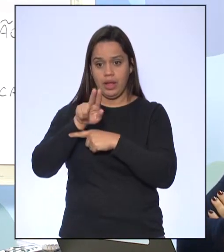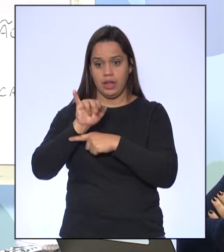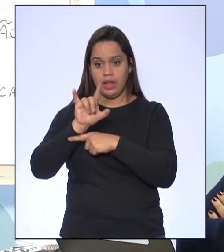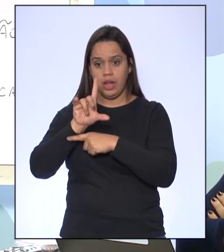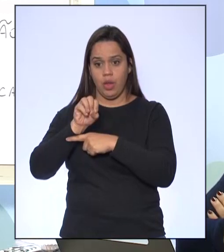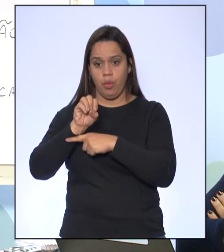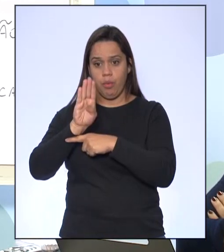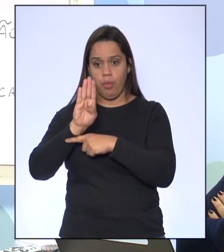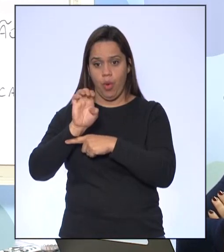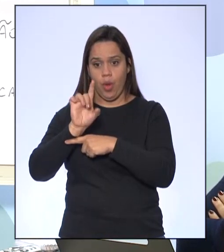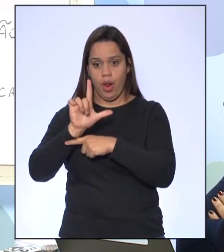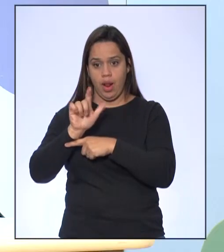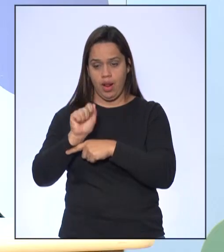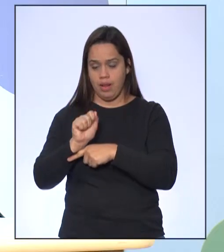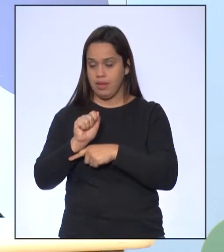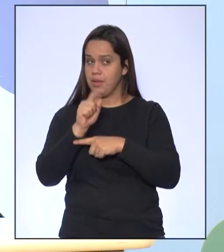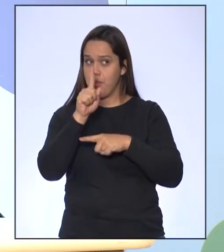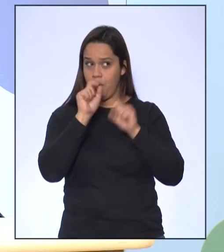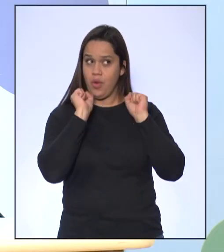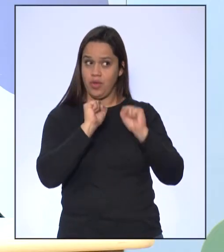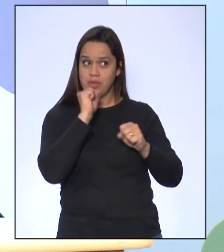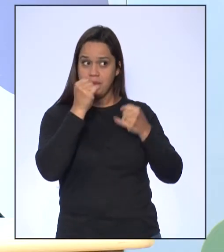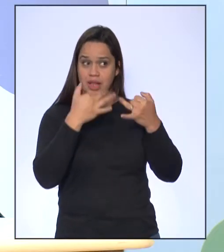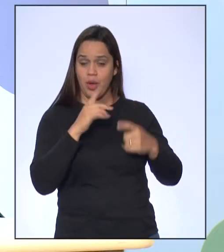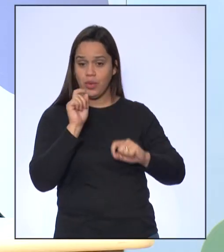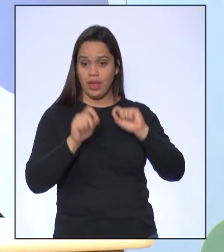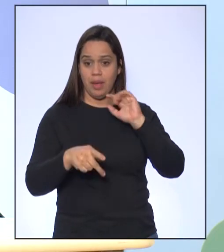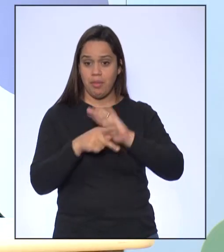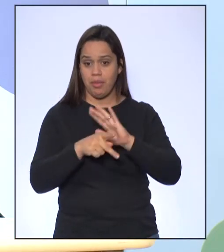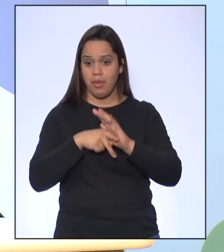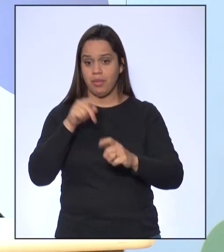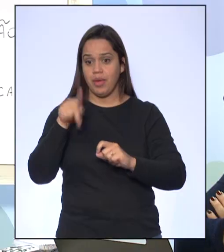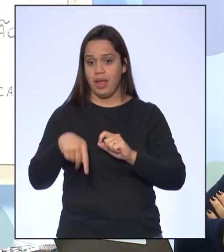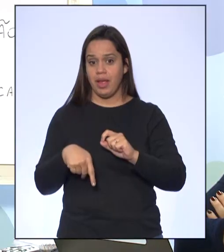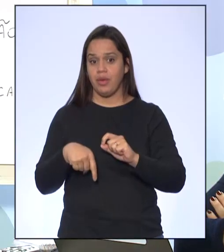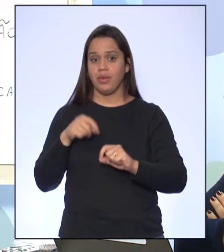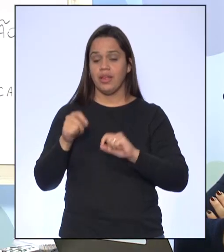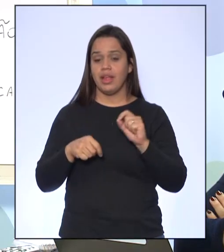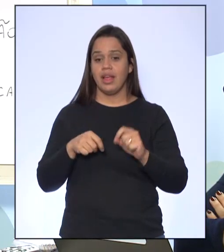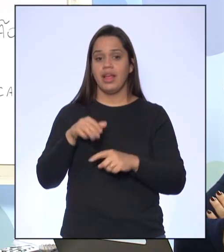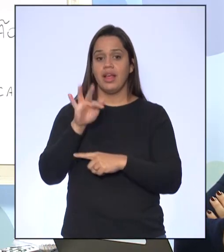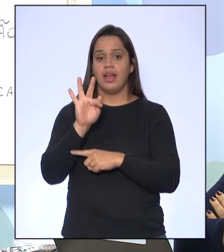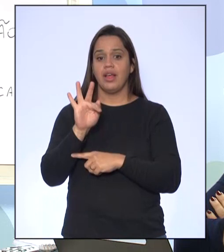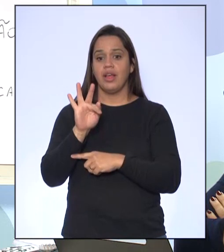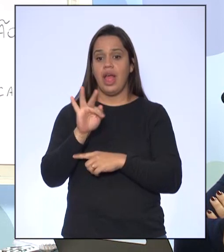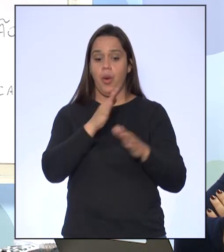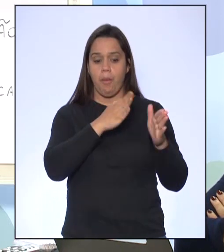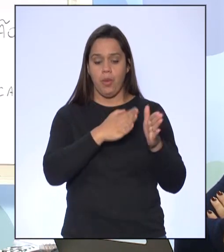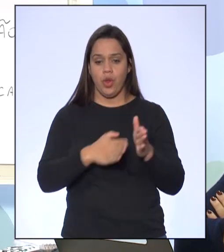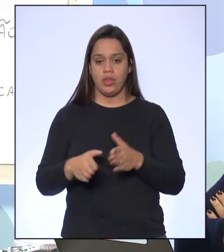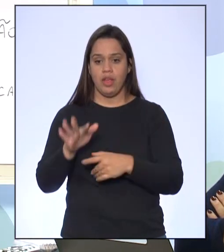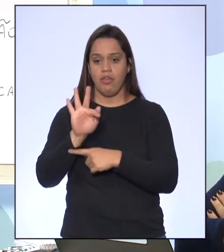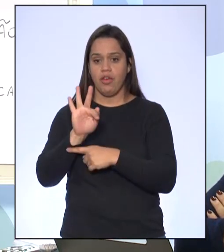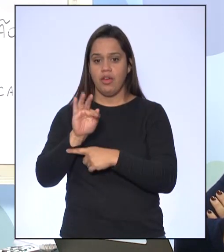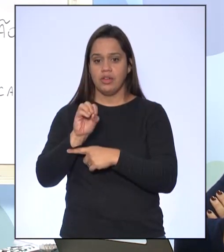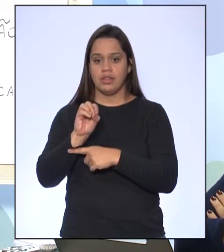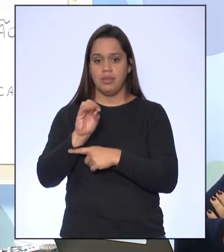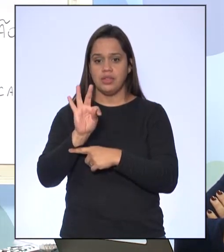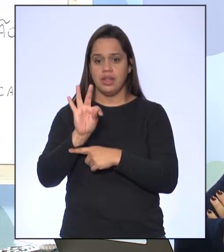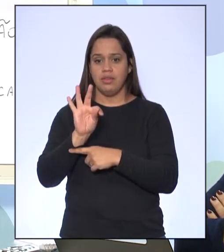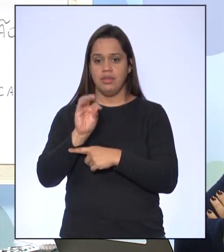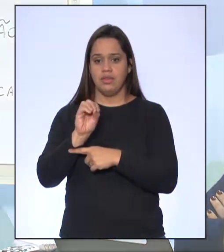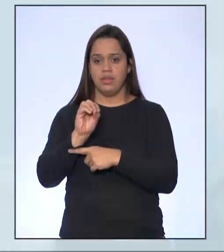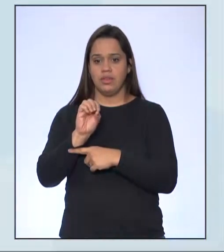está acontecendo. Você pode explicar como que é esse fenômeno na natureza? Claro, é o processo da fotossíntese, Pro.